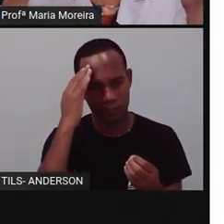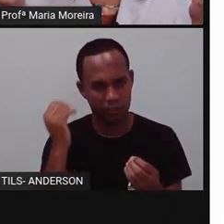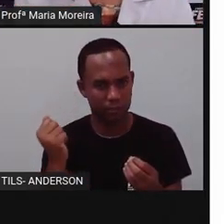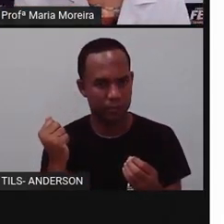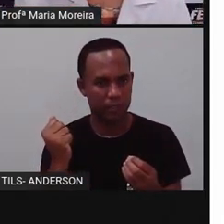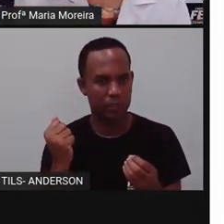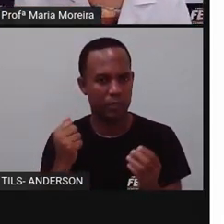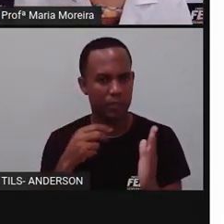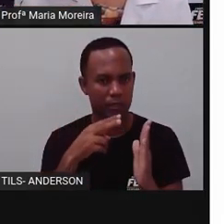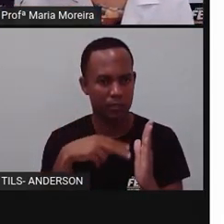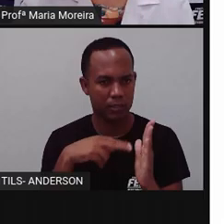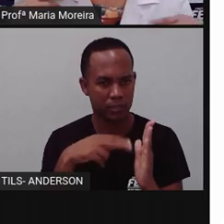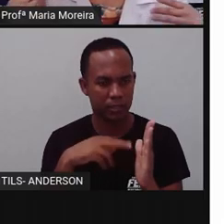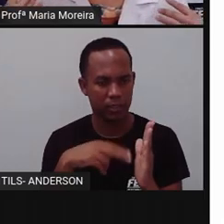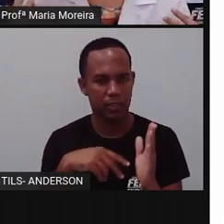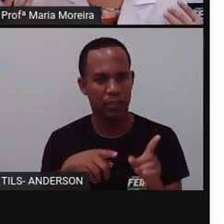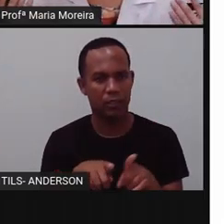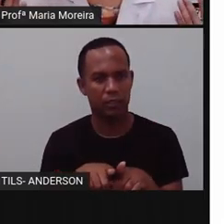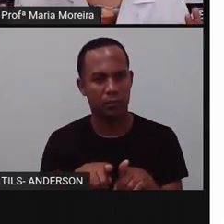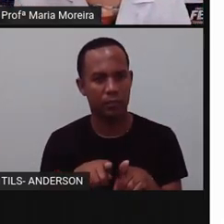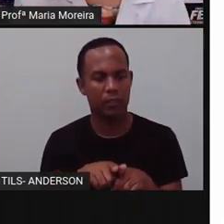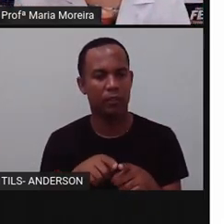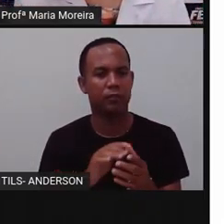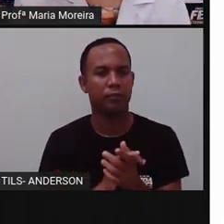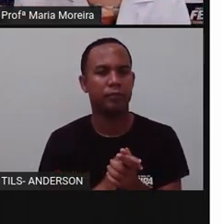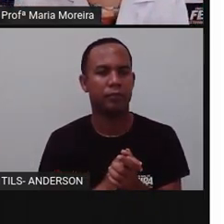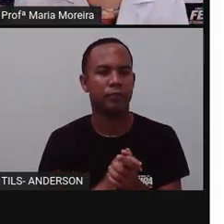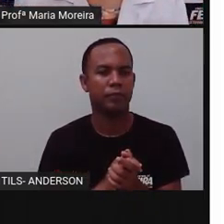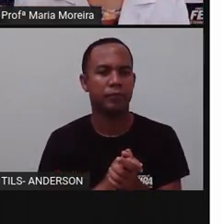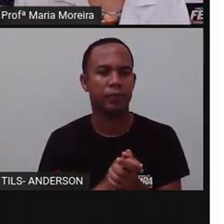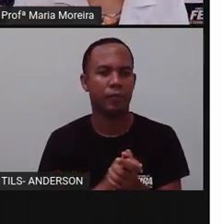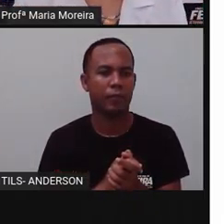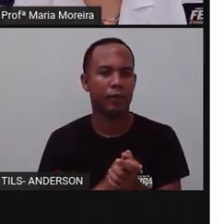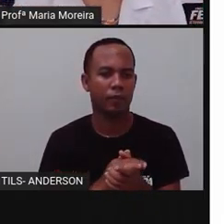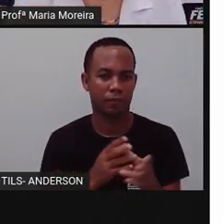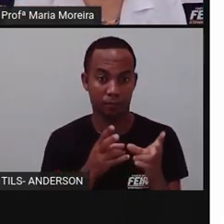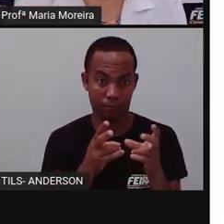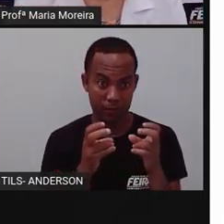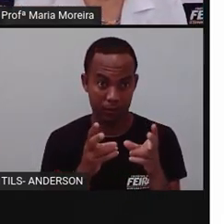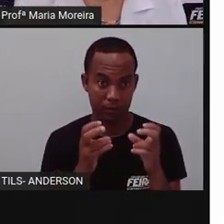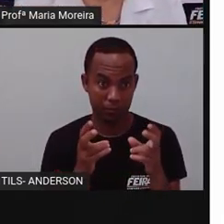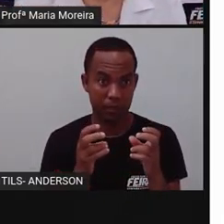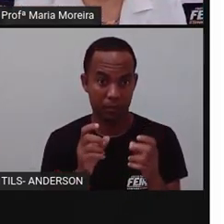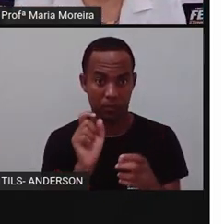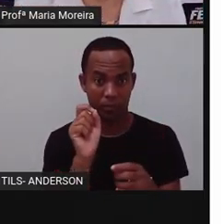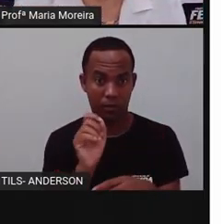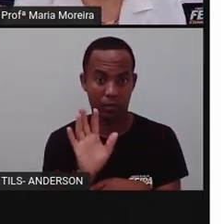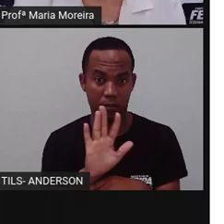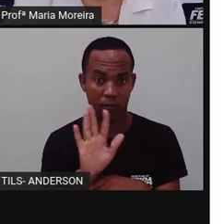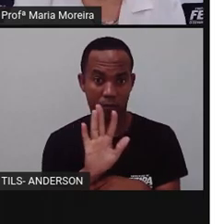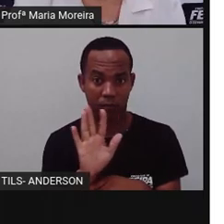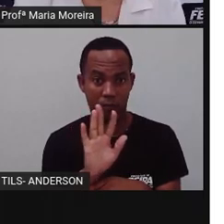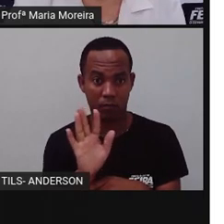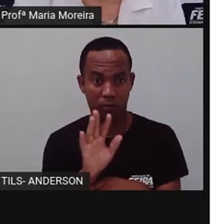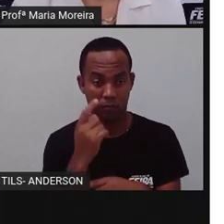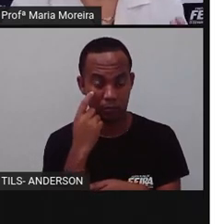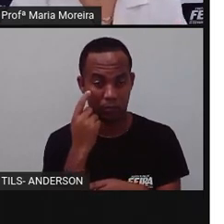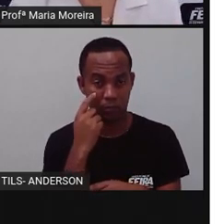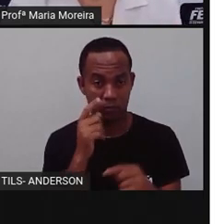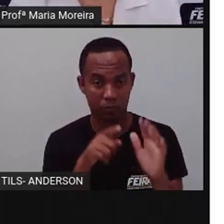interpretação errada, a gente passa a informação errada. Então, percebam que tanto nesse slide aqui, né, nesses